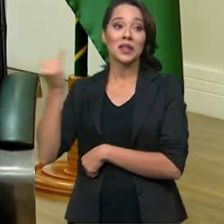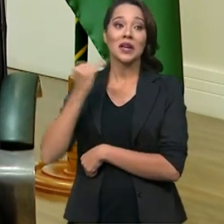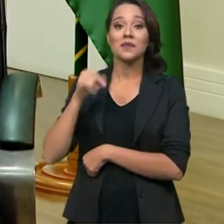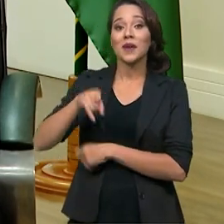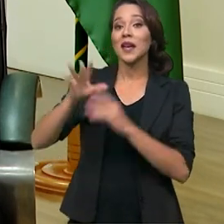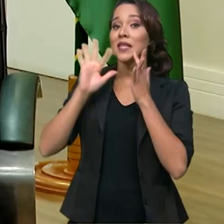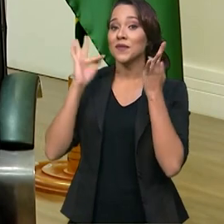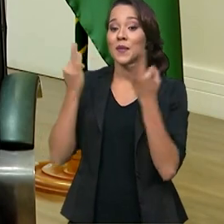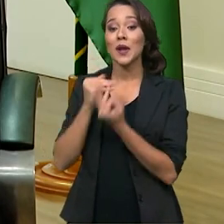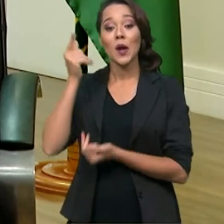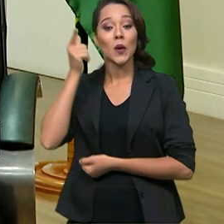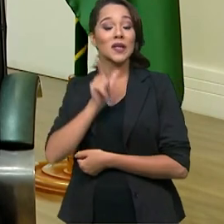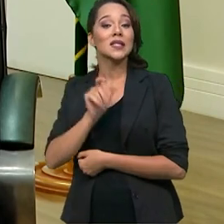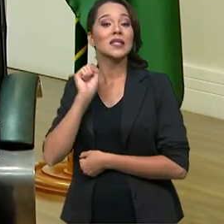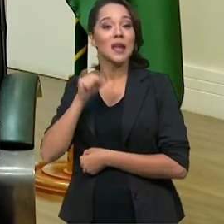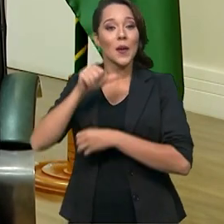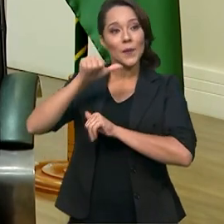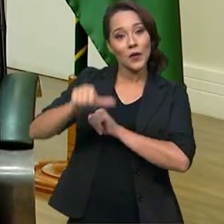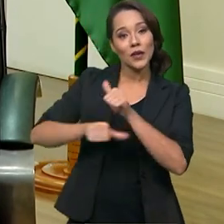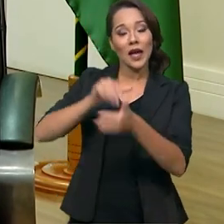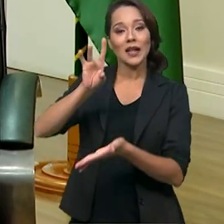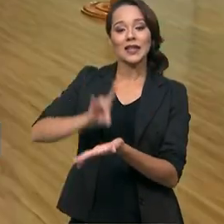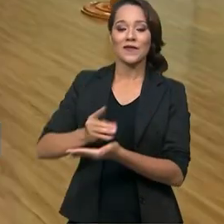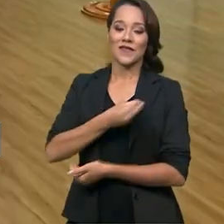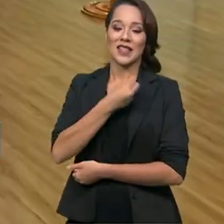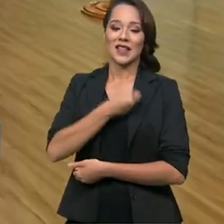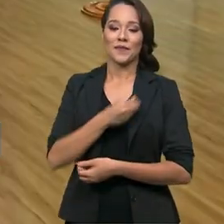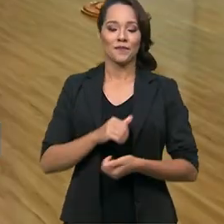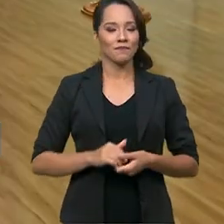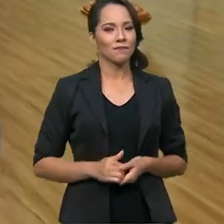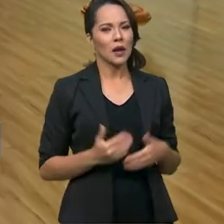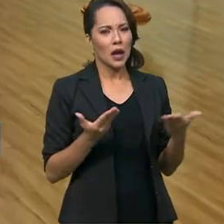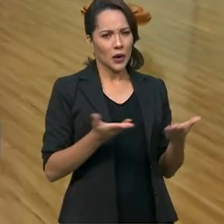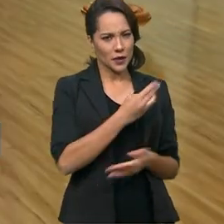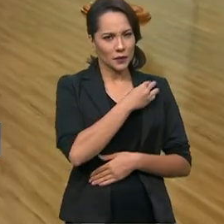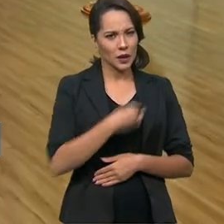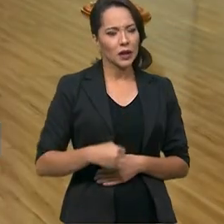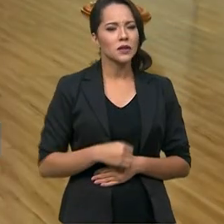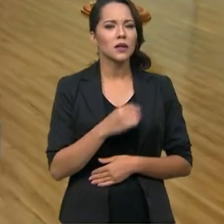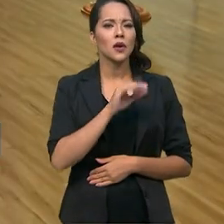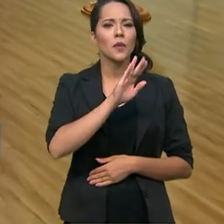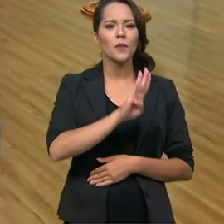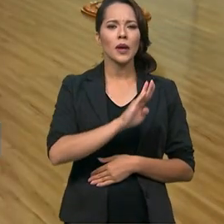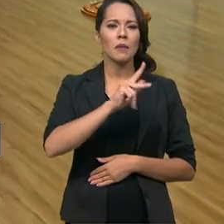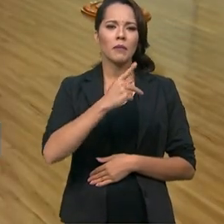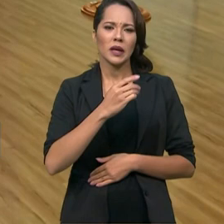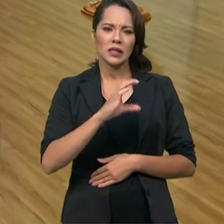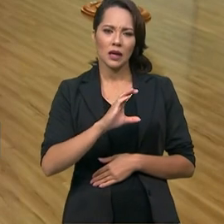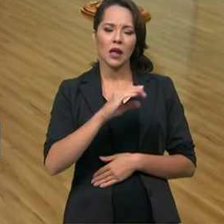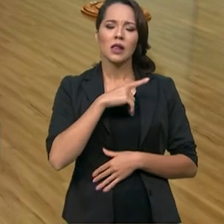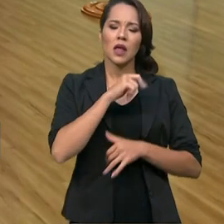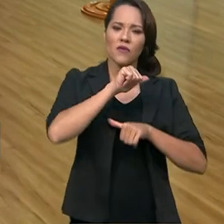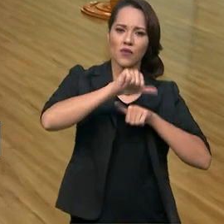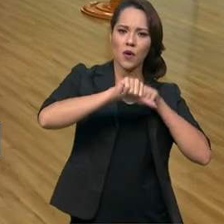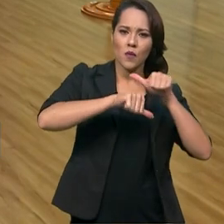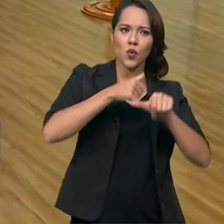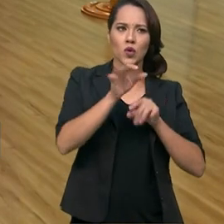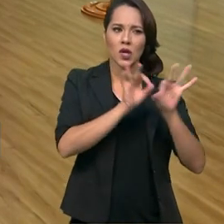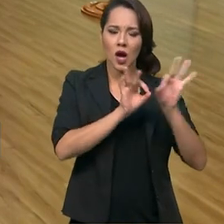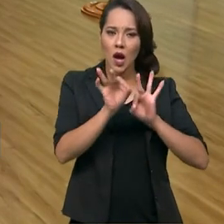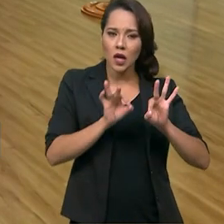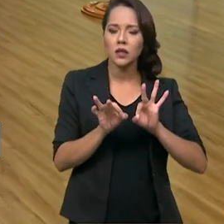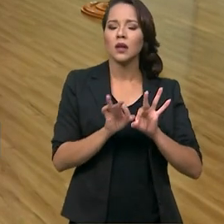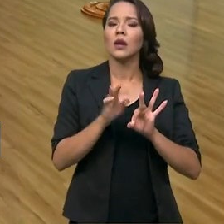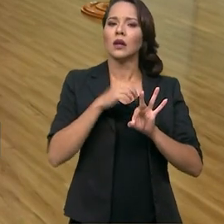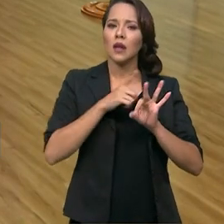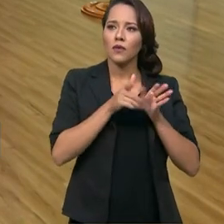essa família possa, sim, transformar a realidade de vida. Agora, ministro, e o BPC? Ele passou por uma reformulação e teve